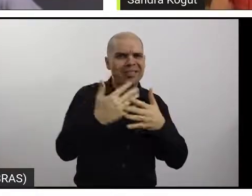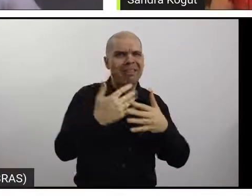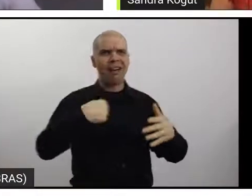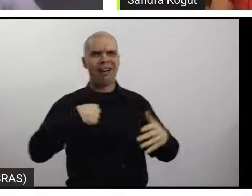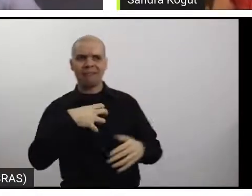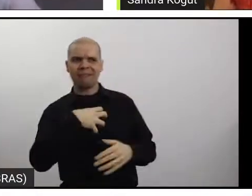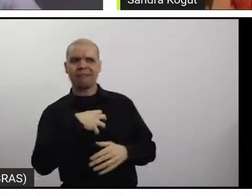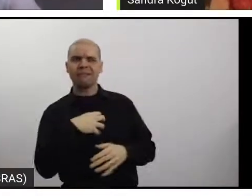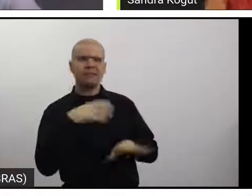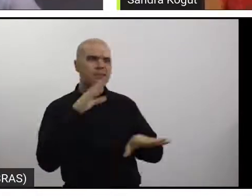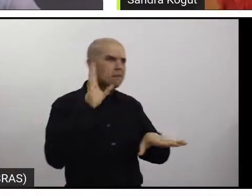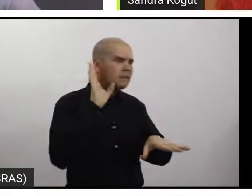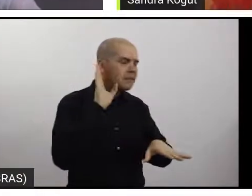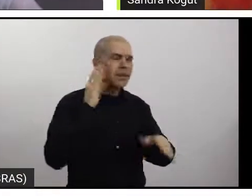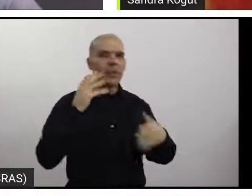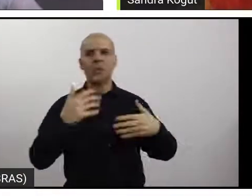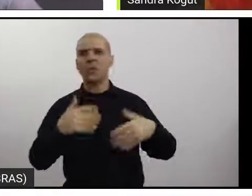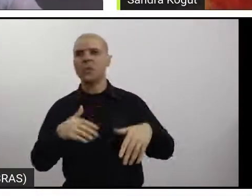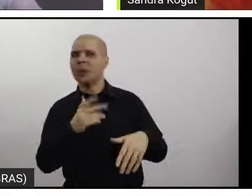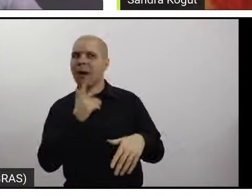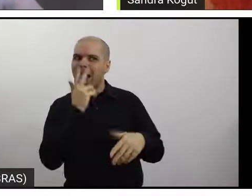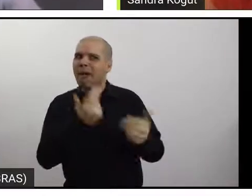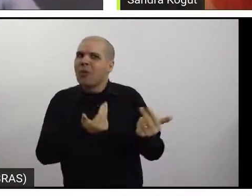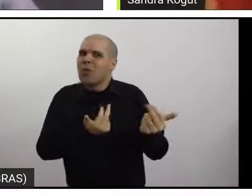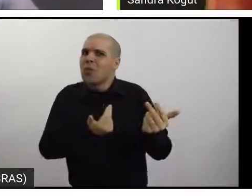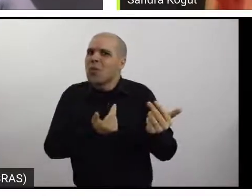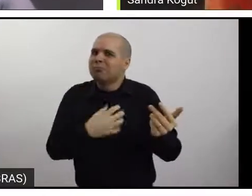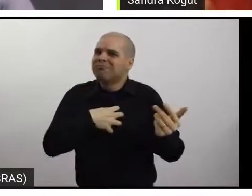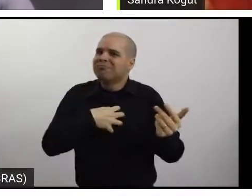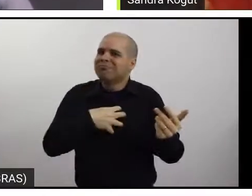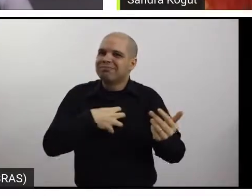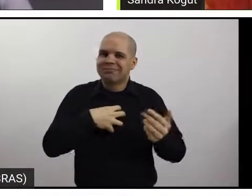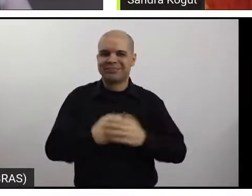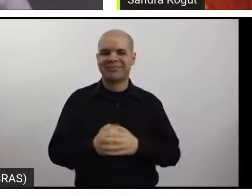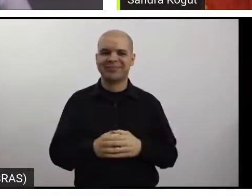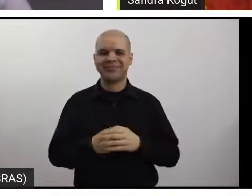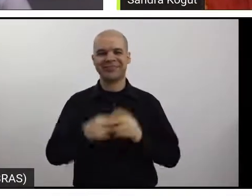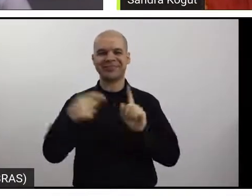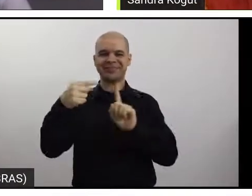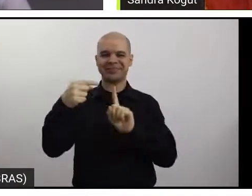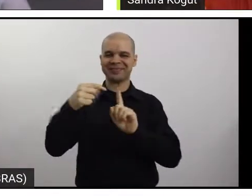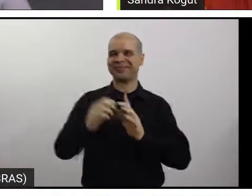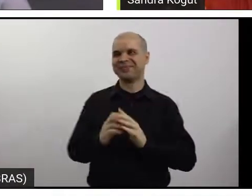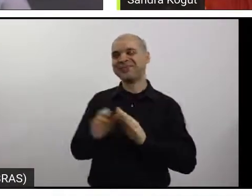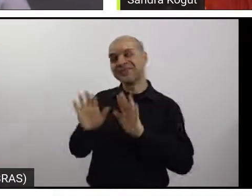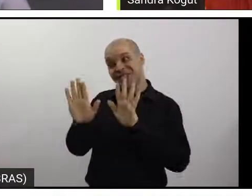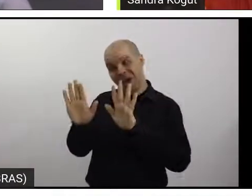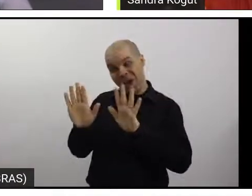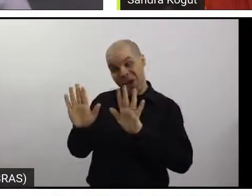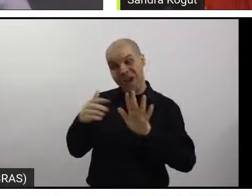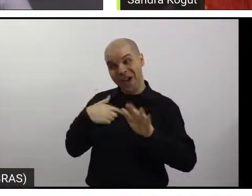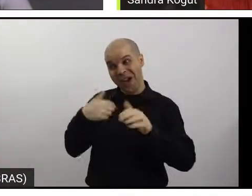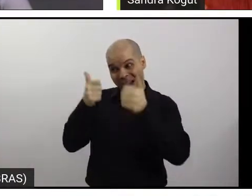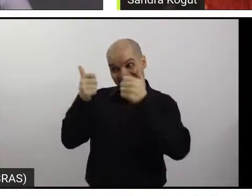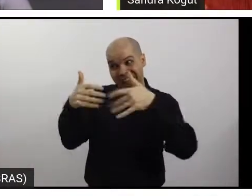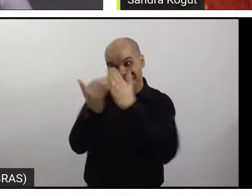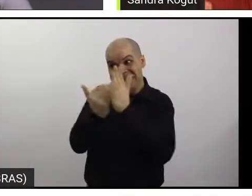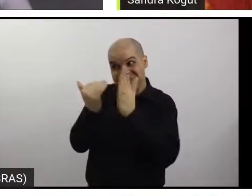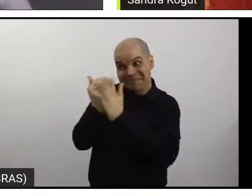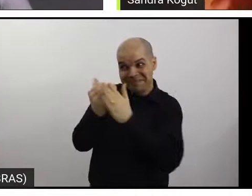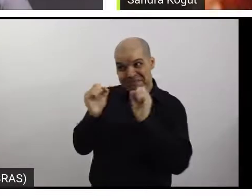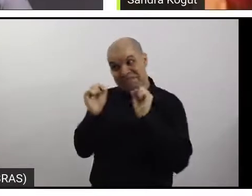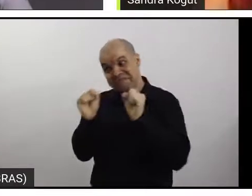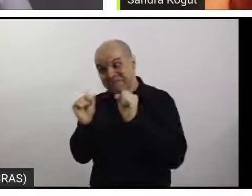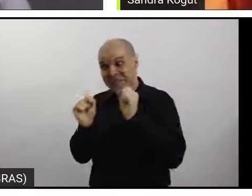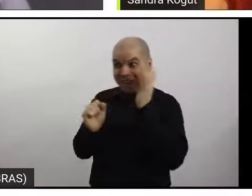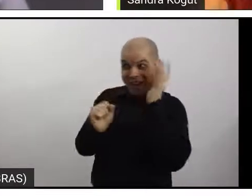também. Olha, eu posso. Acho que talvez seja legal botar um pouco de contexto, né? O que você acha? Porque a gente